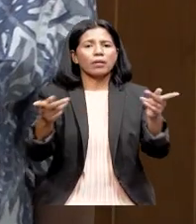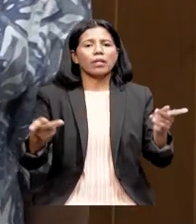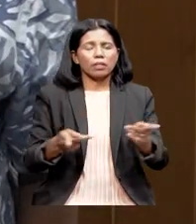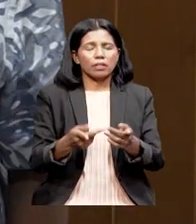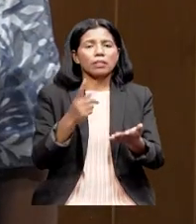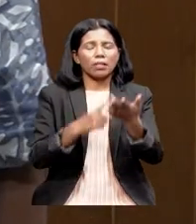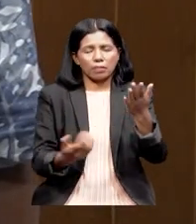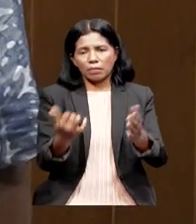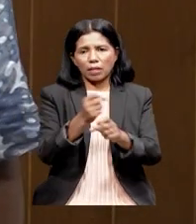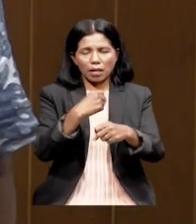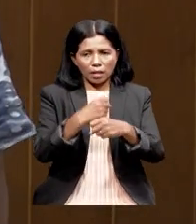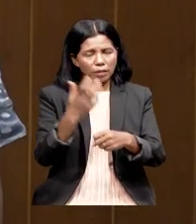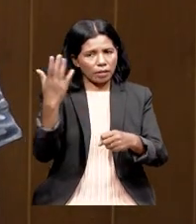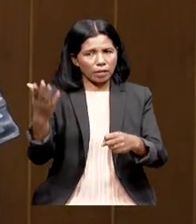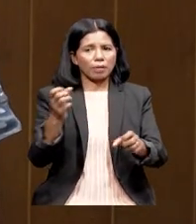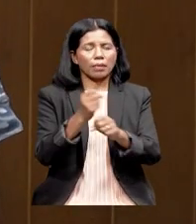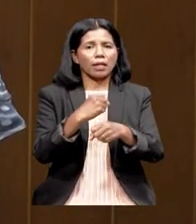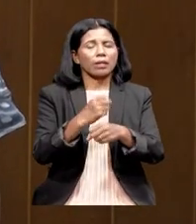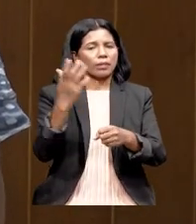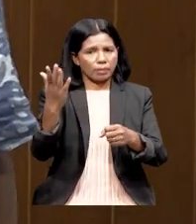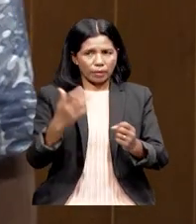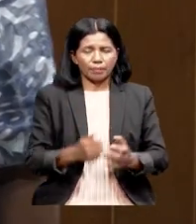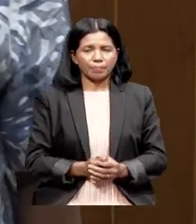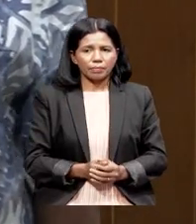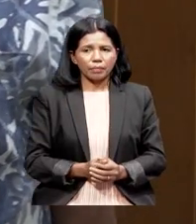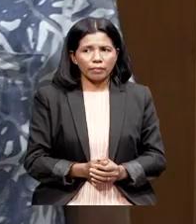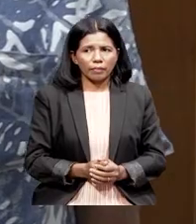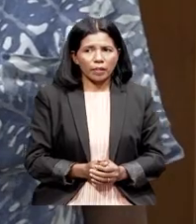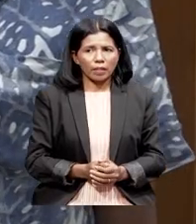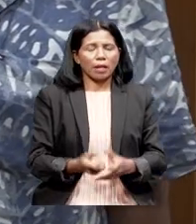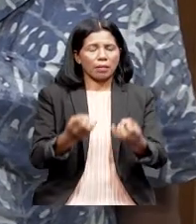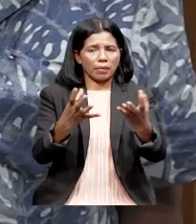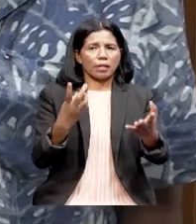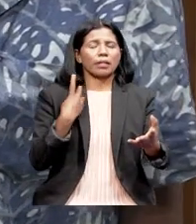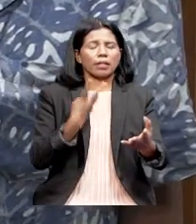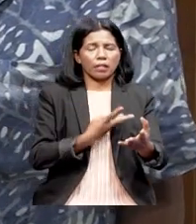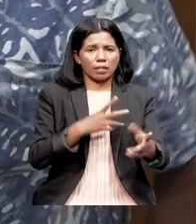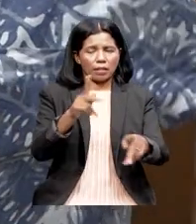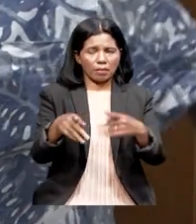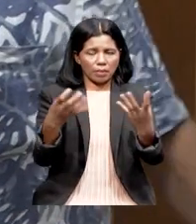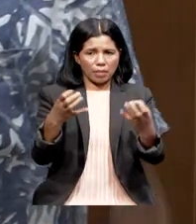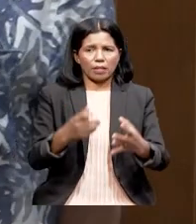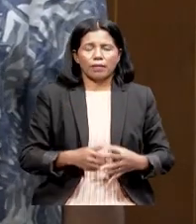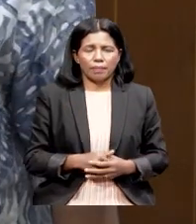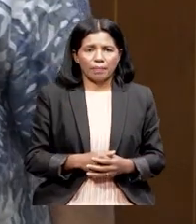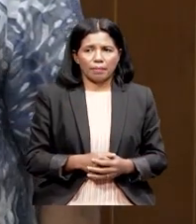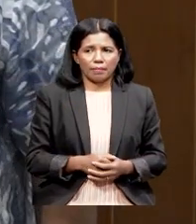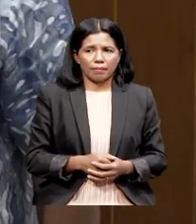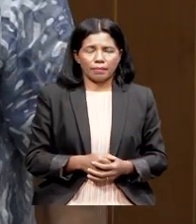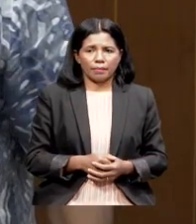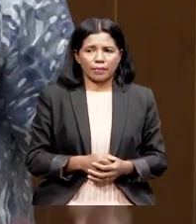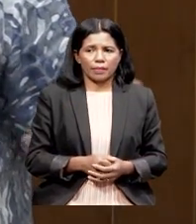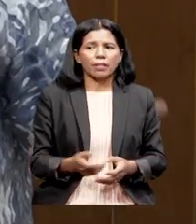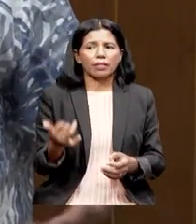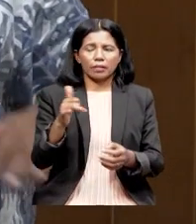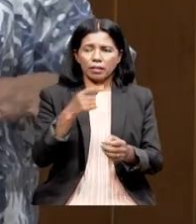nem, me ralo ir no bar, me ralo ir no bar. E é, lubo com ainda, lubo que ainda. Né, Duny? A